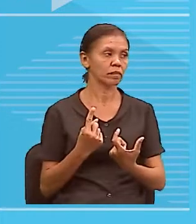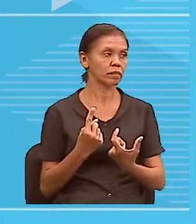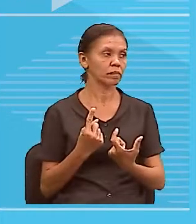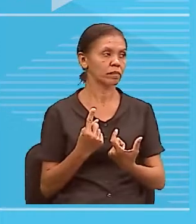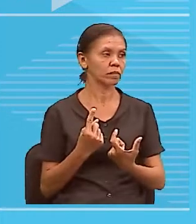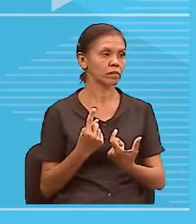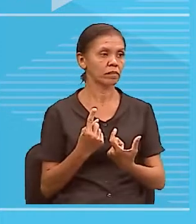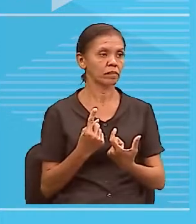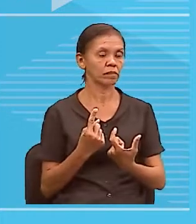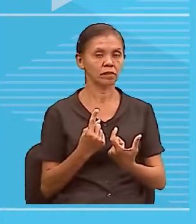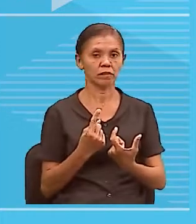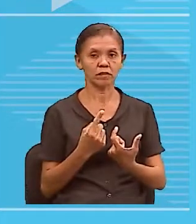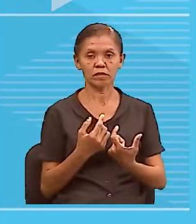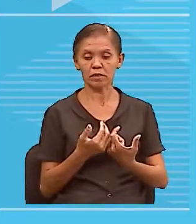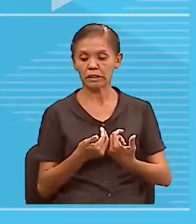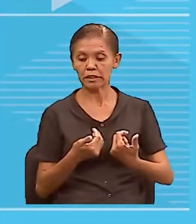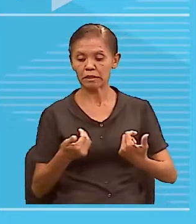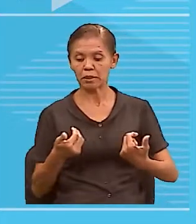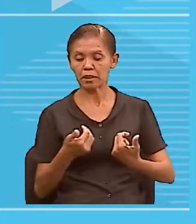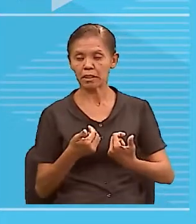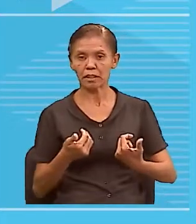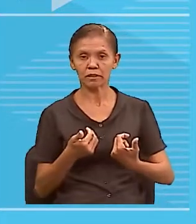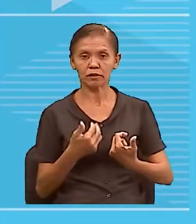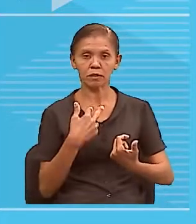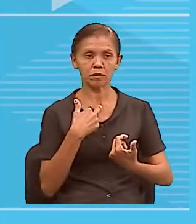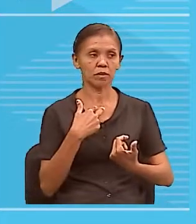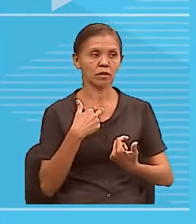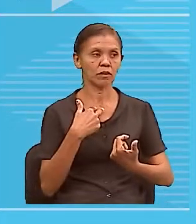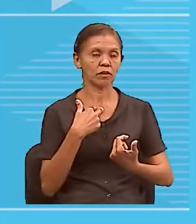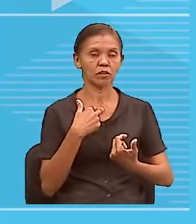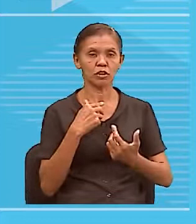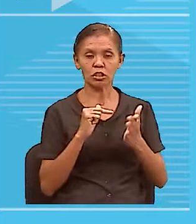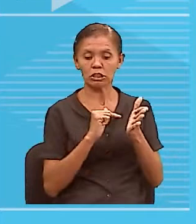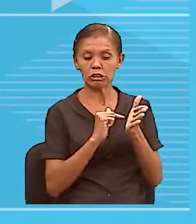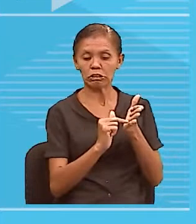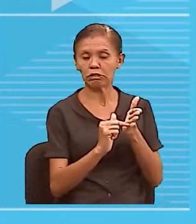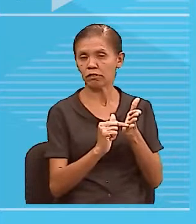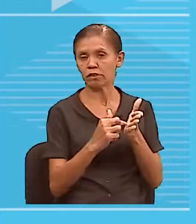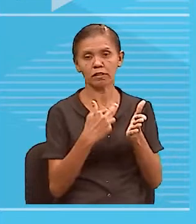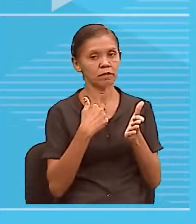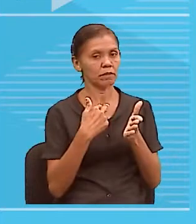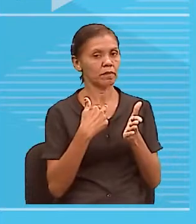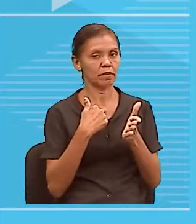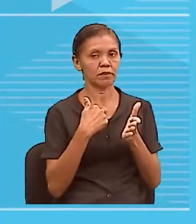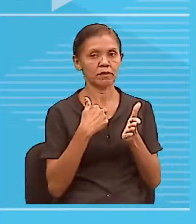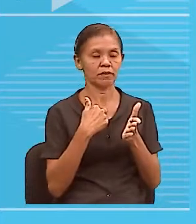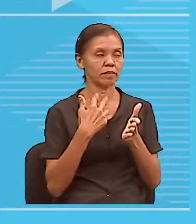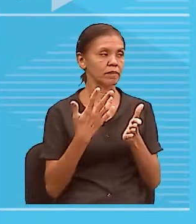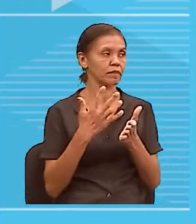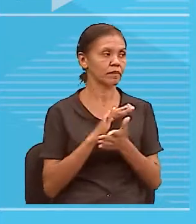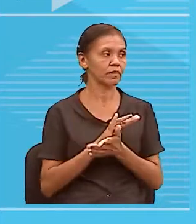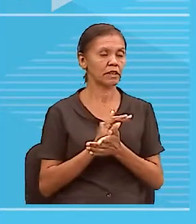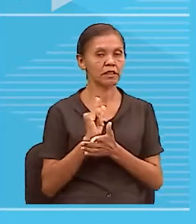não Deixa separado não usa-tá quando for imperativo afirmativo ok